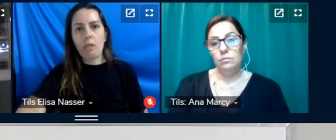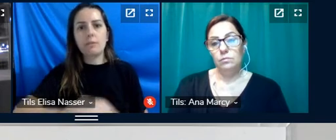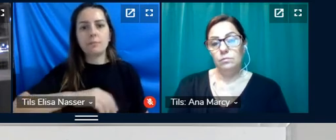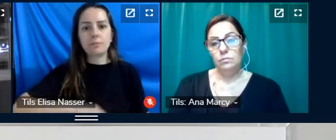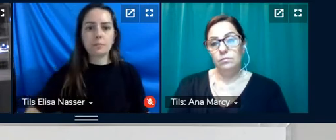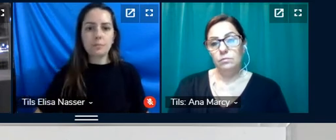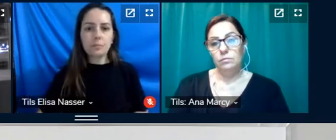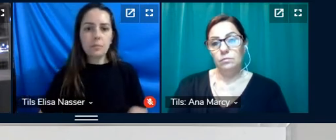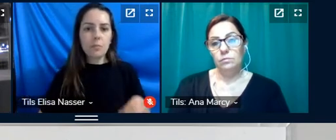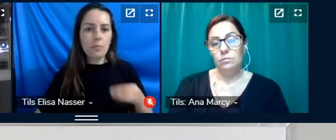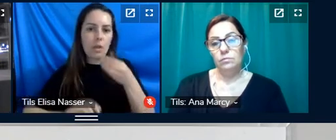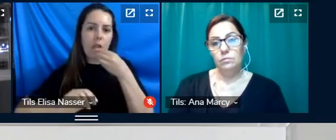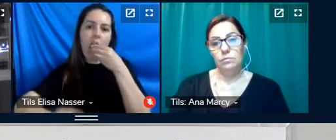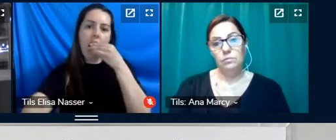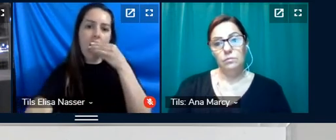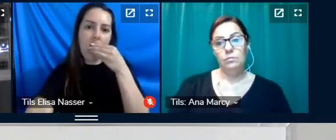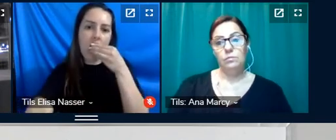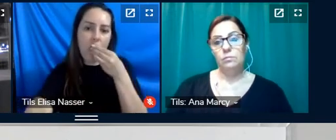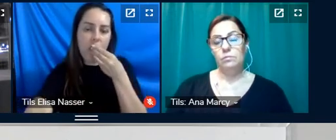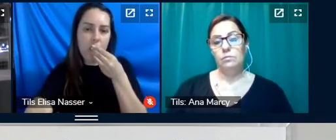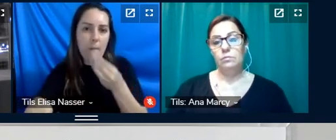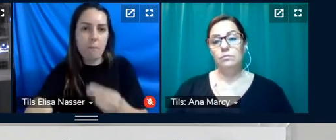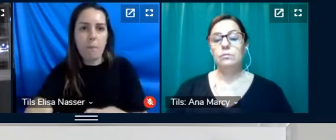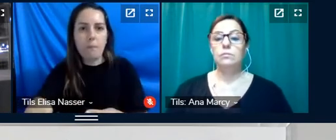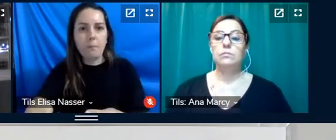Vou botar em azul.